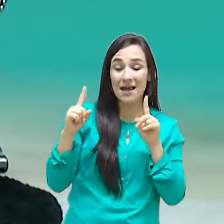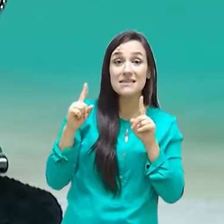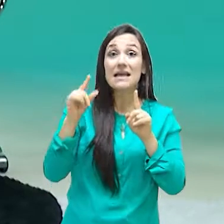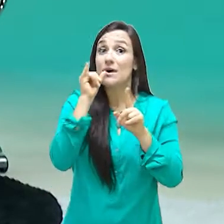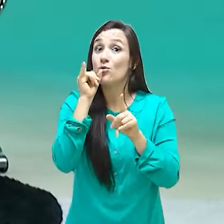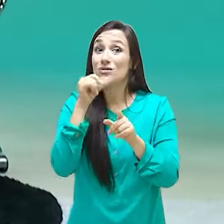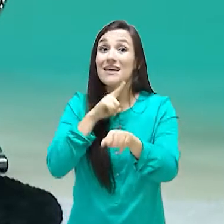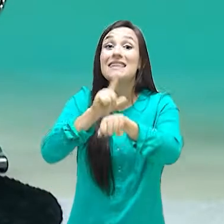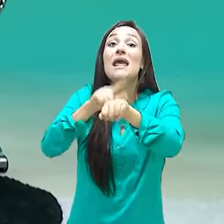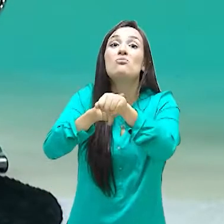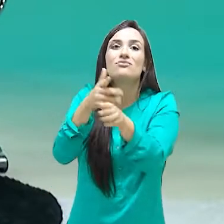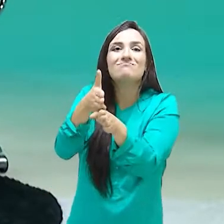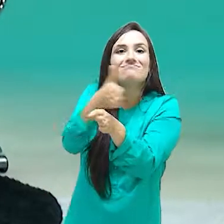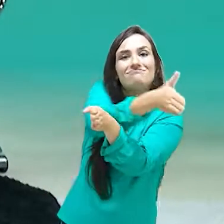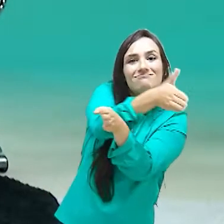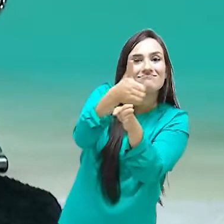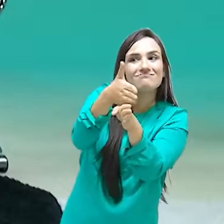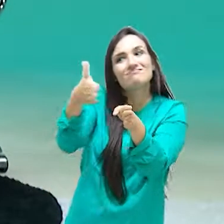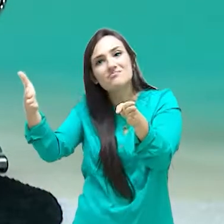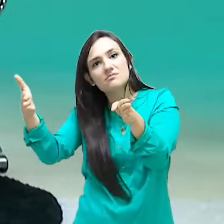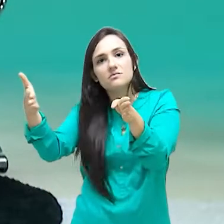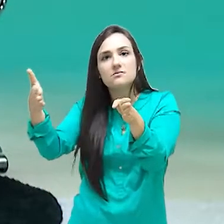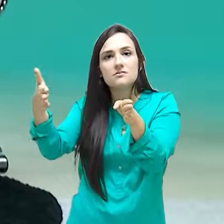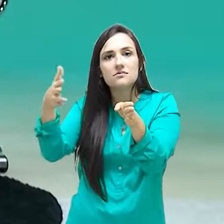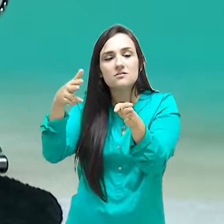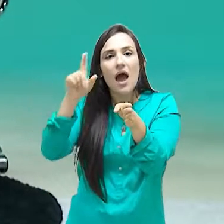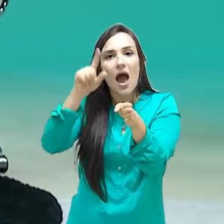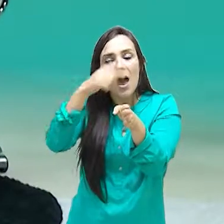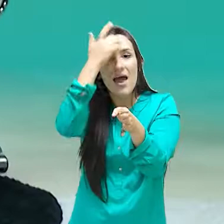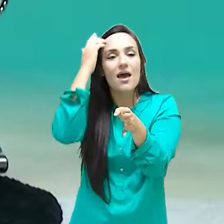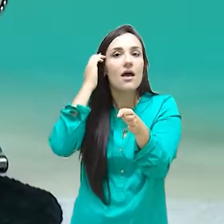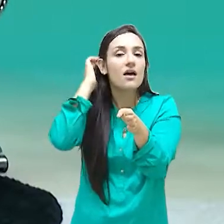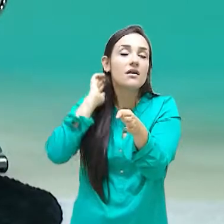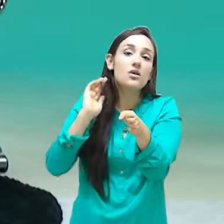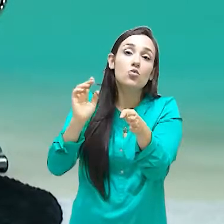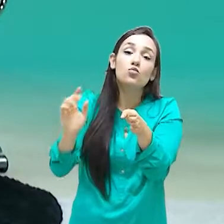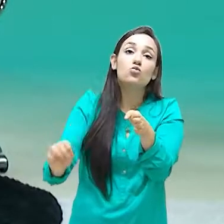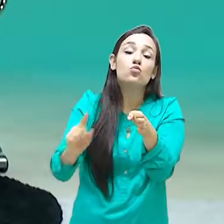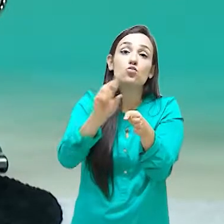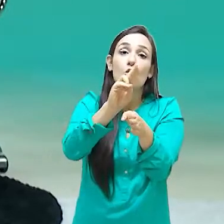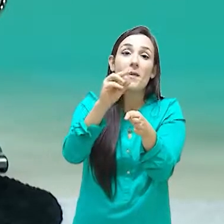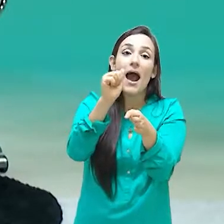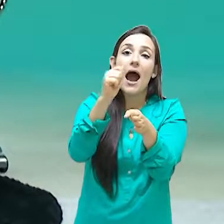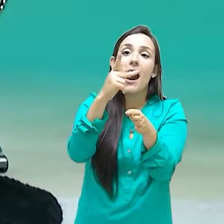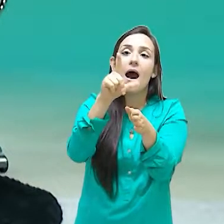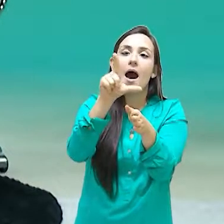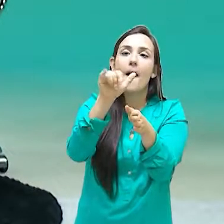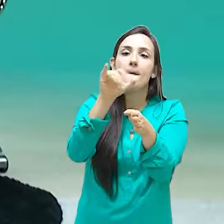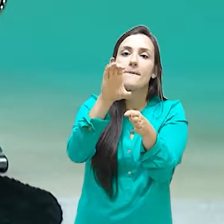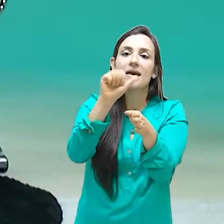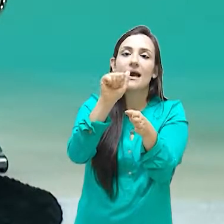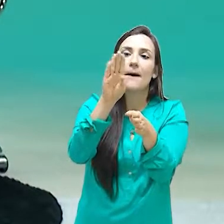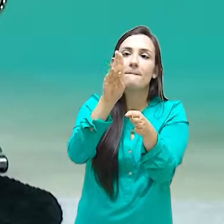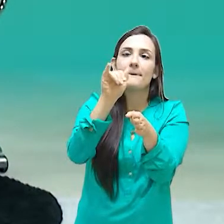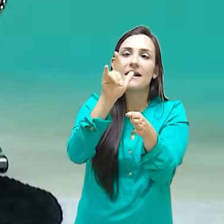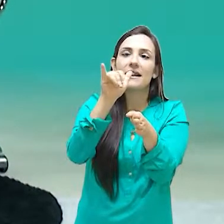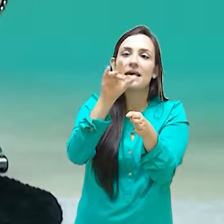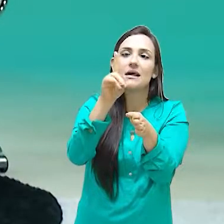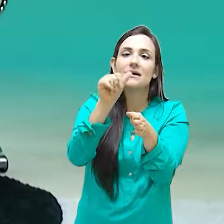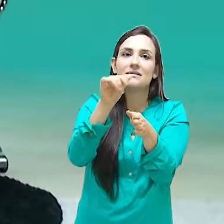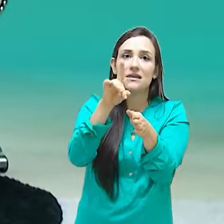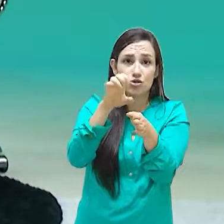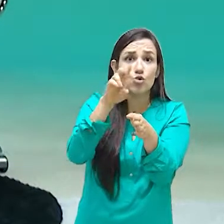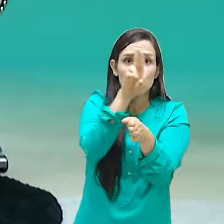ela ainda tem efeitos, né? Então a gente tinha que ter um cuidado maior sobre ao